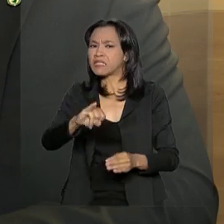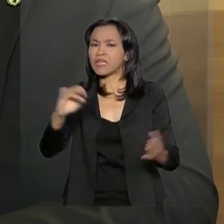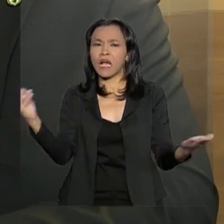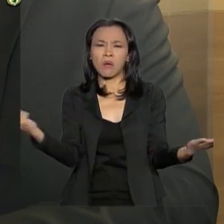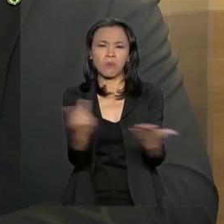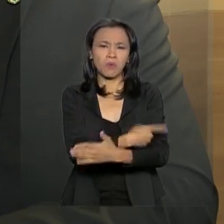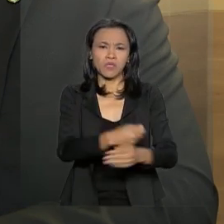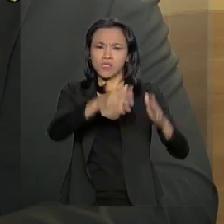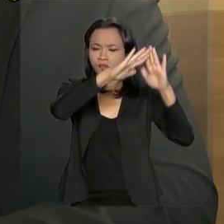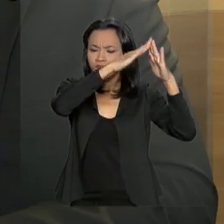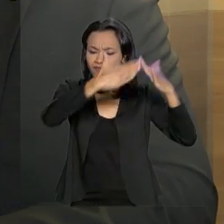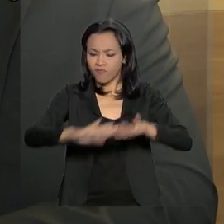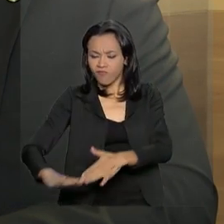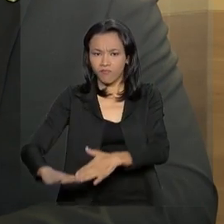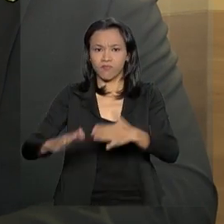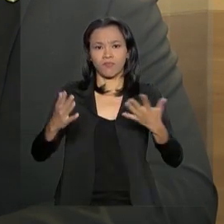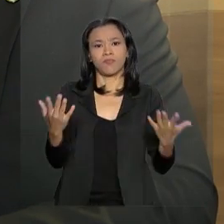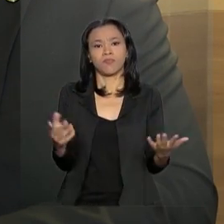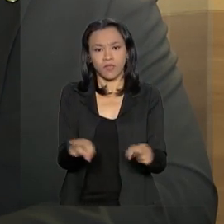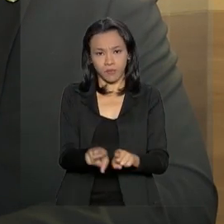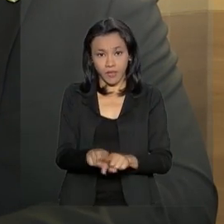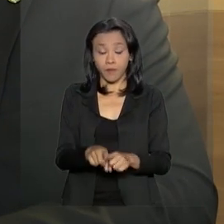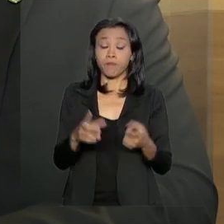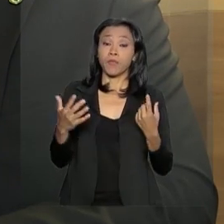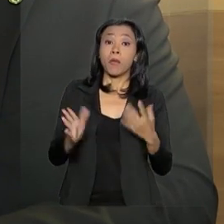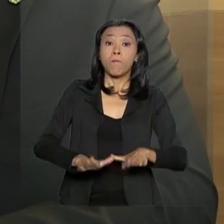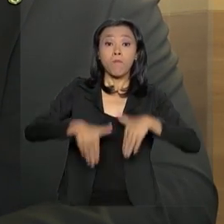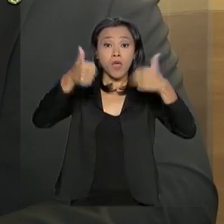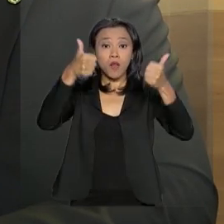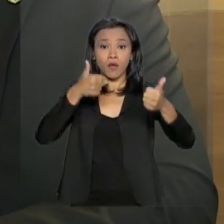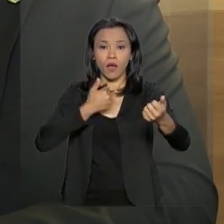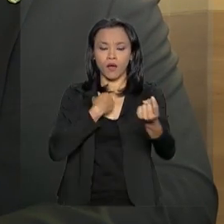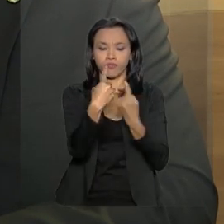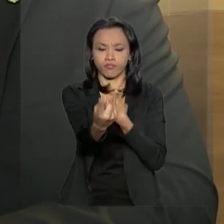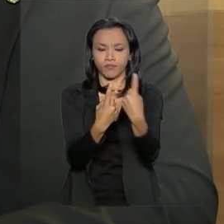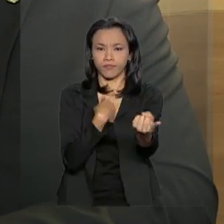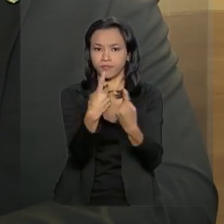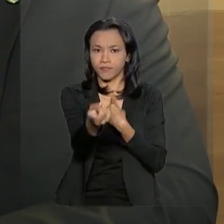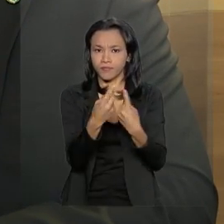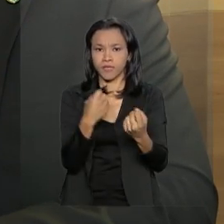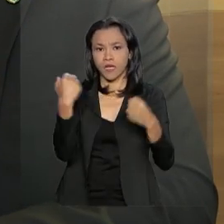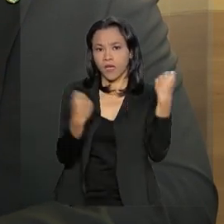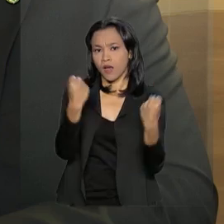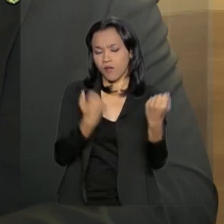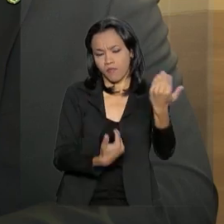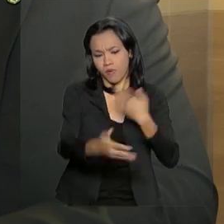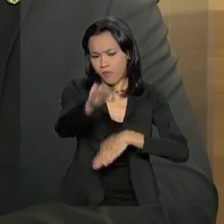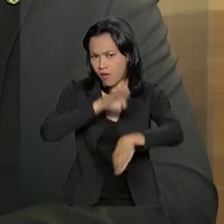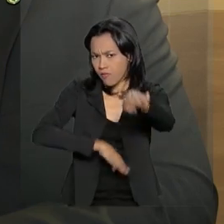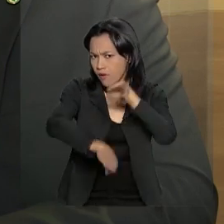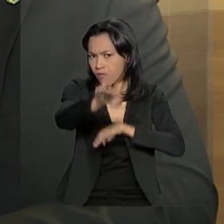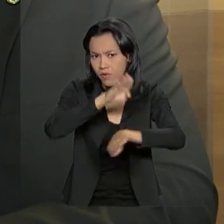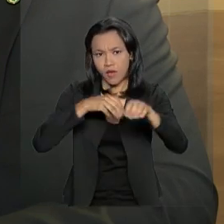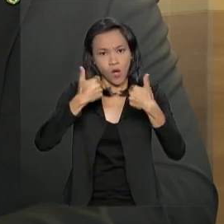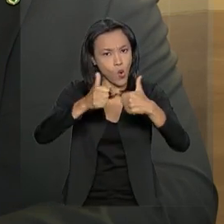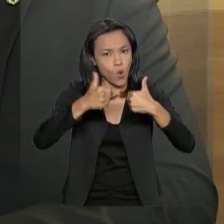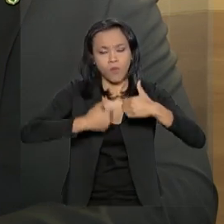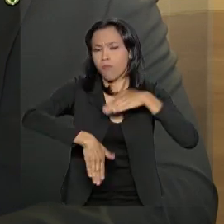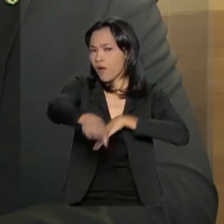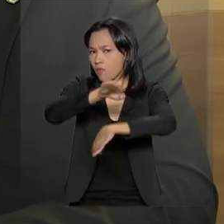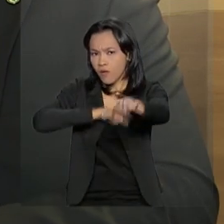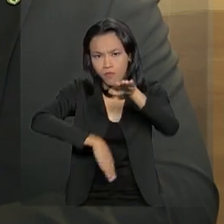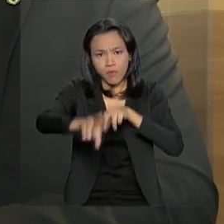Civil Nacional, melhorar a mobilidade e o transporte urbano, conseguindo que as obras tão importantes sejam